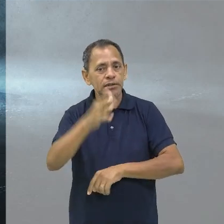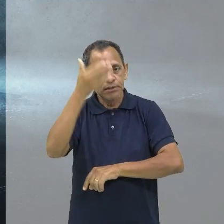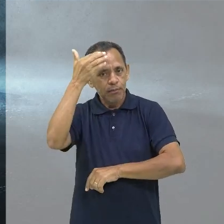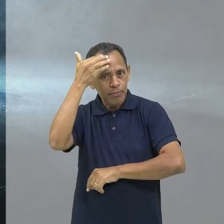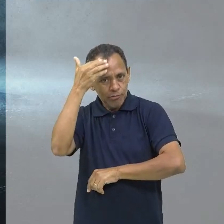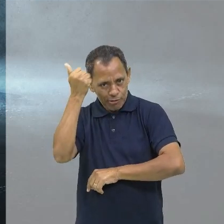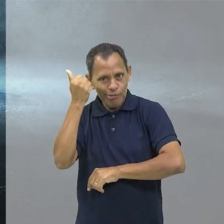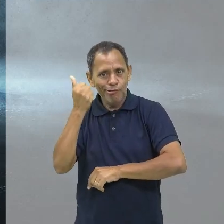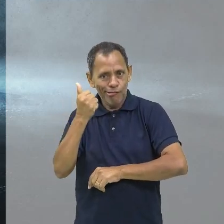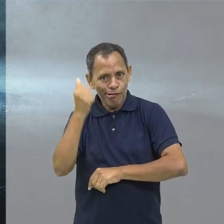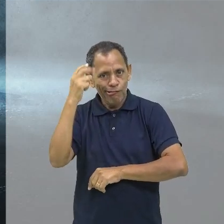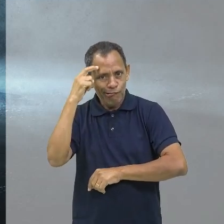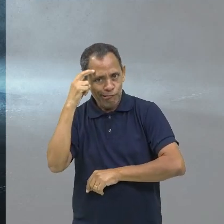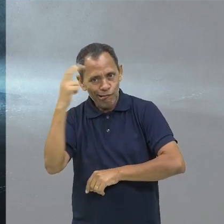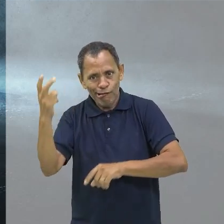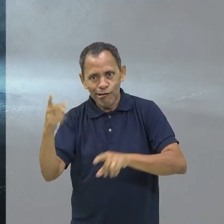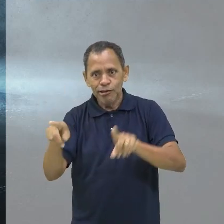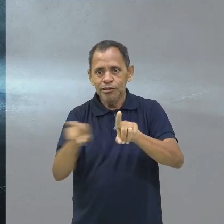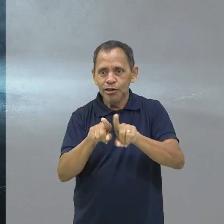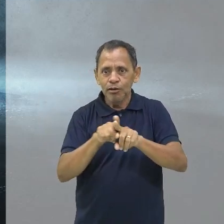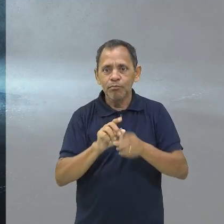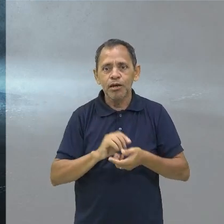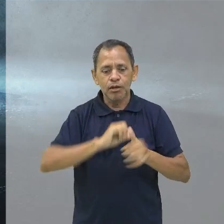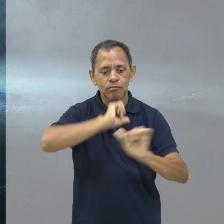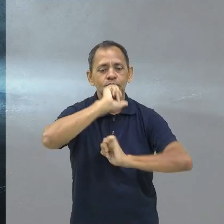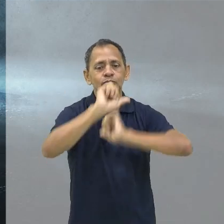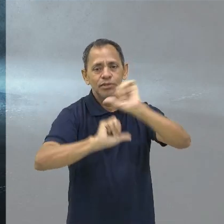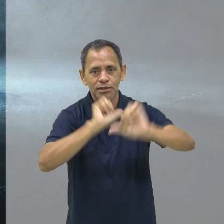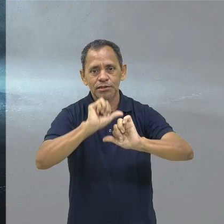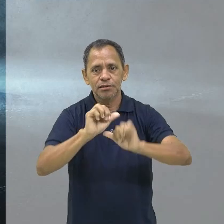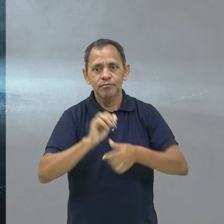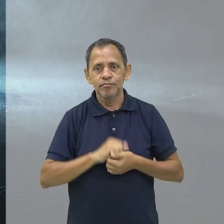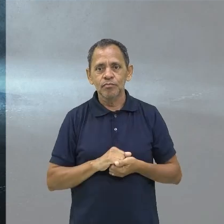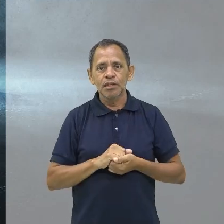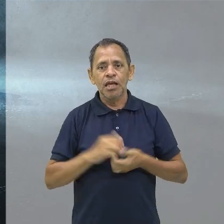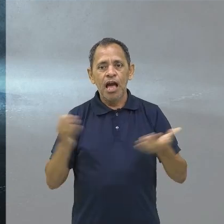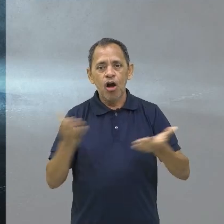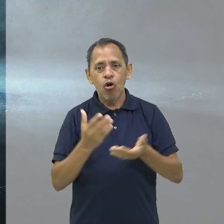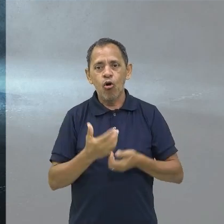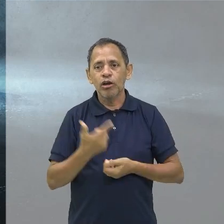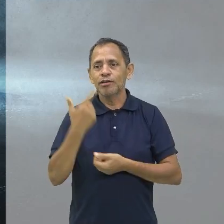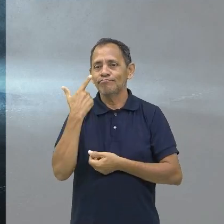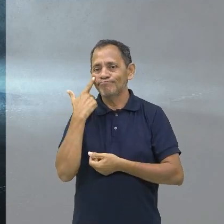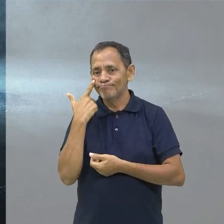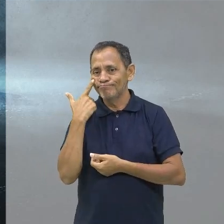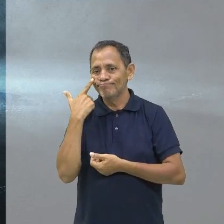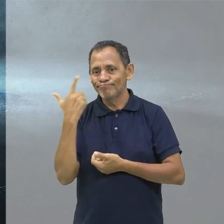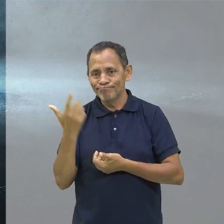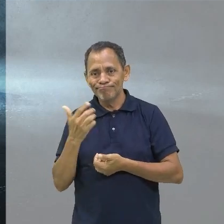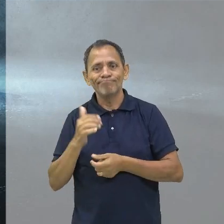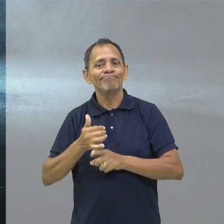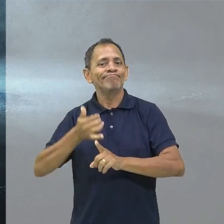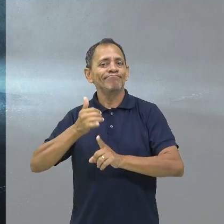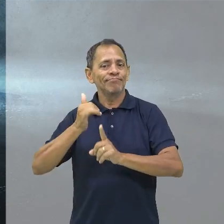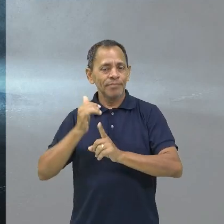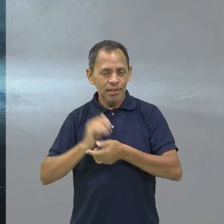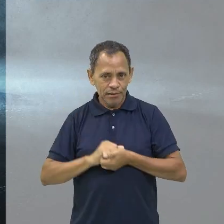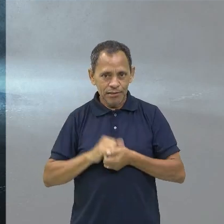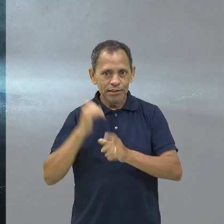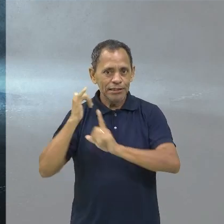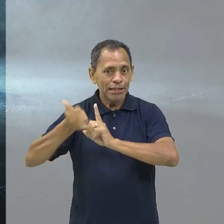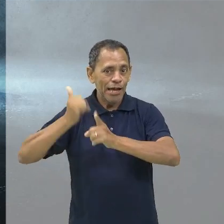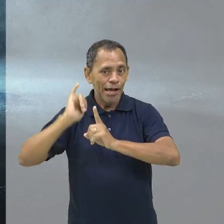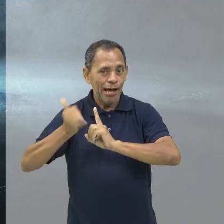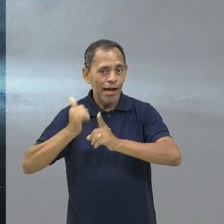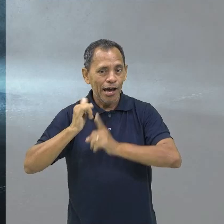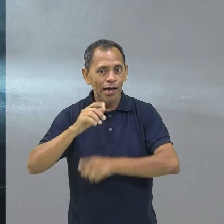e transformação. E agora vocês vão ficar com a lenda da cobra grande, narrada